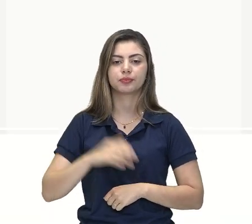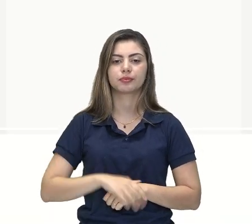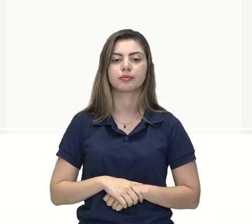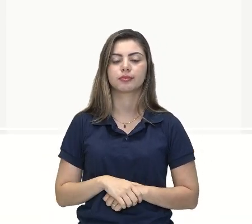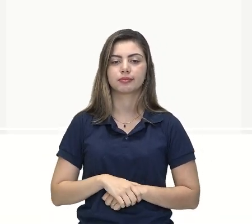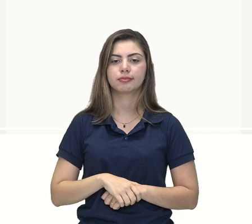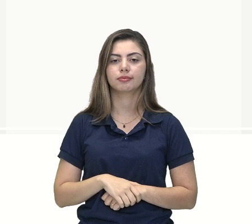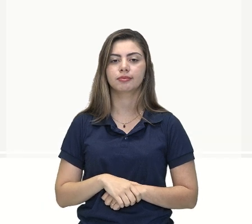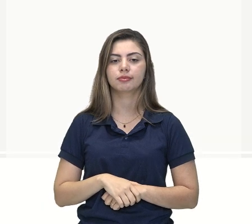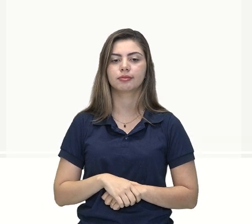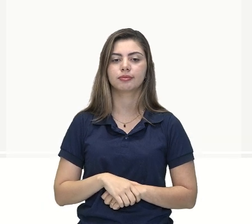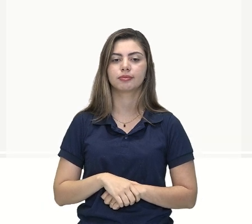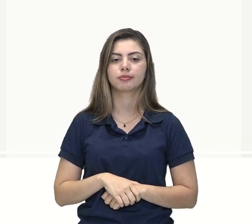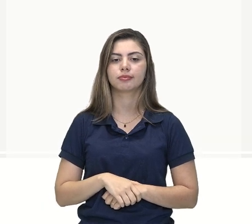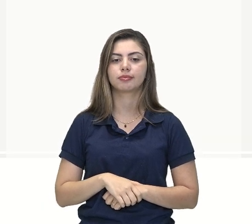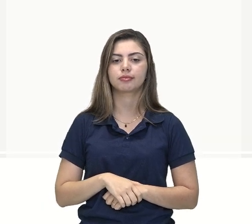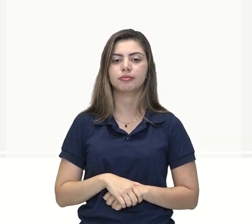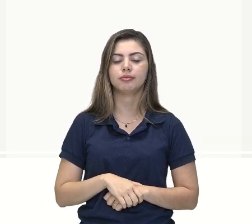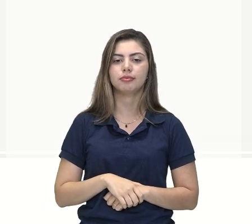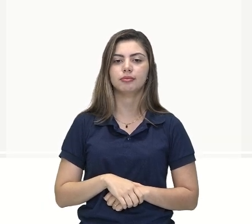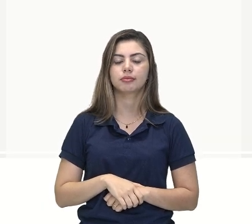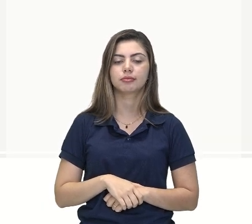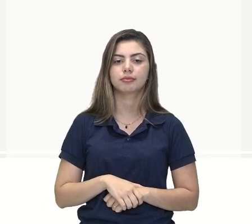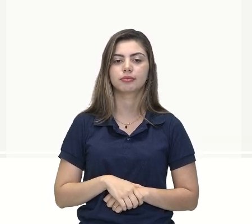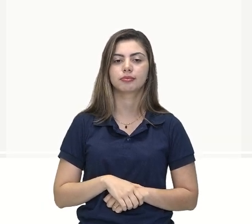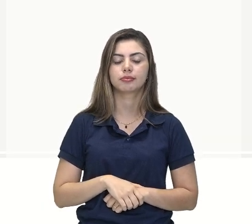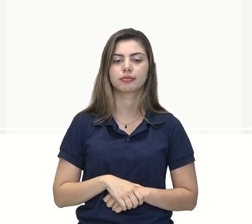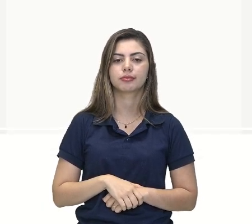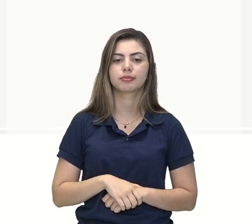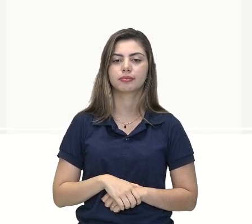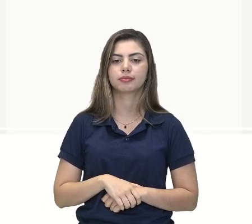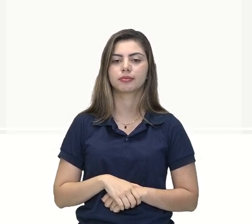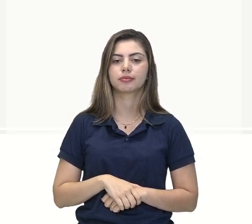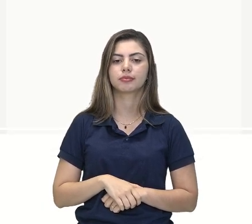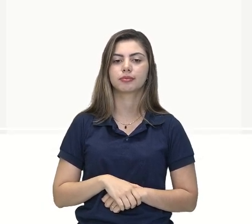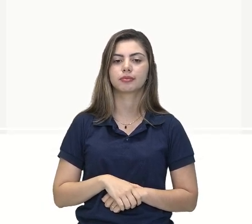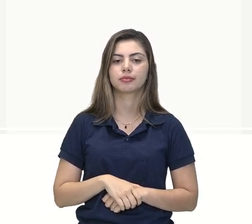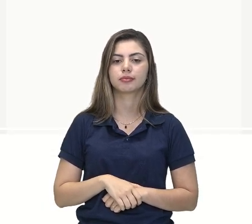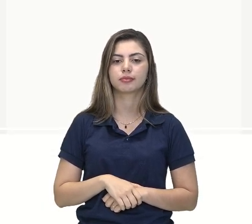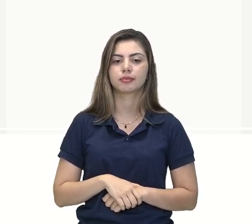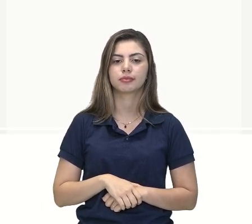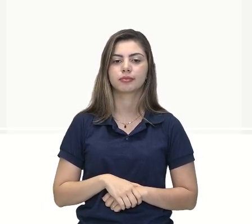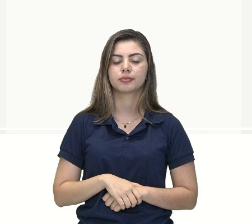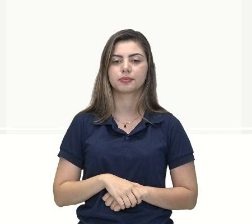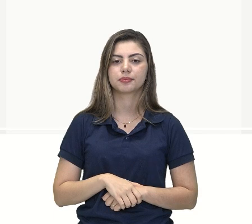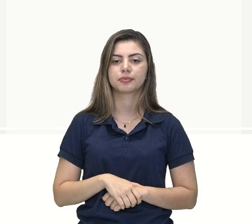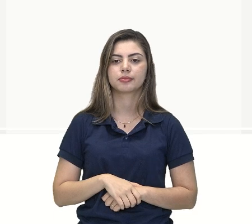Aqui, ó. Vamos utilizar outra. Não, tá bom, vamos utilizar essa aqui mesmo.